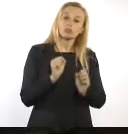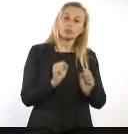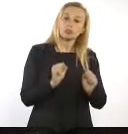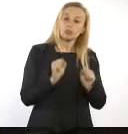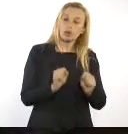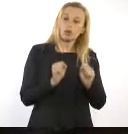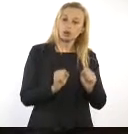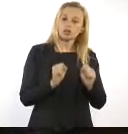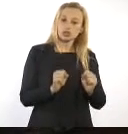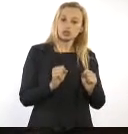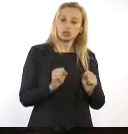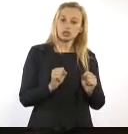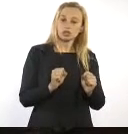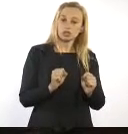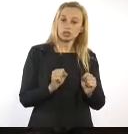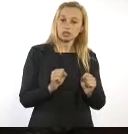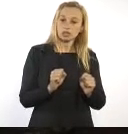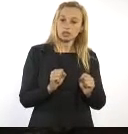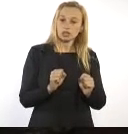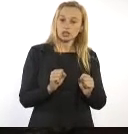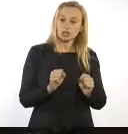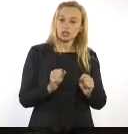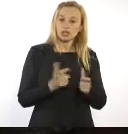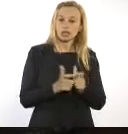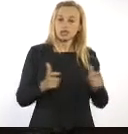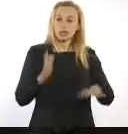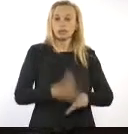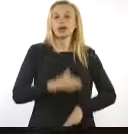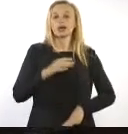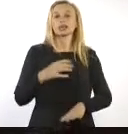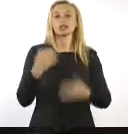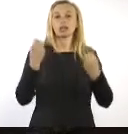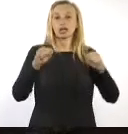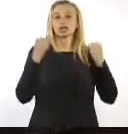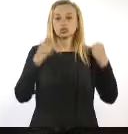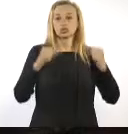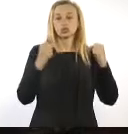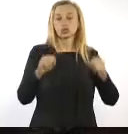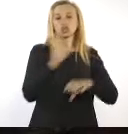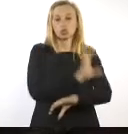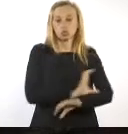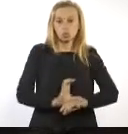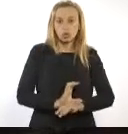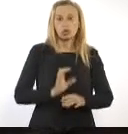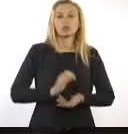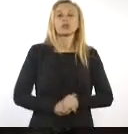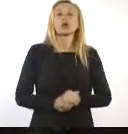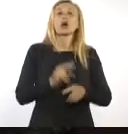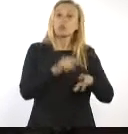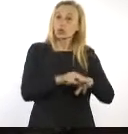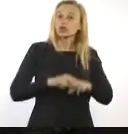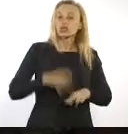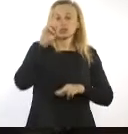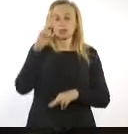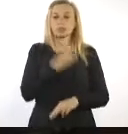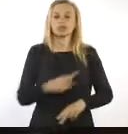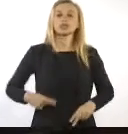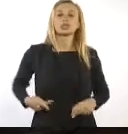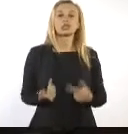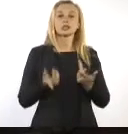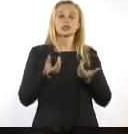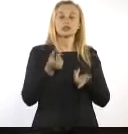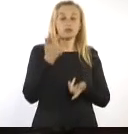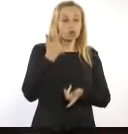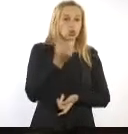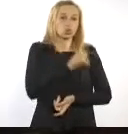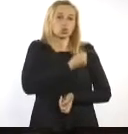tão importante no estado do Rio de Janeiro, que é a indústria cultural. Esse é por isso, senhor presidente, que a gente levantou dados aqui